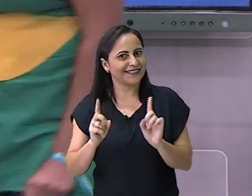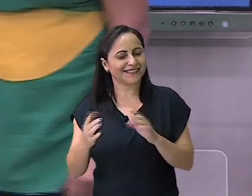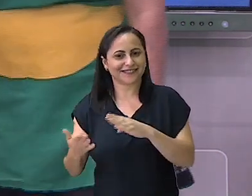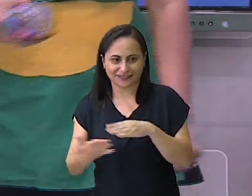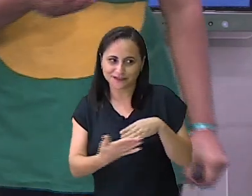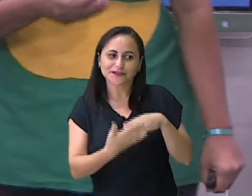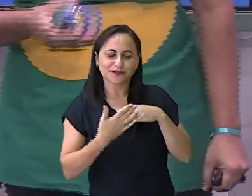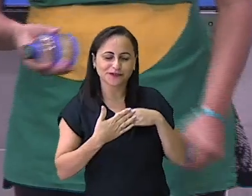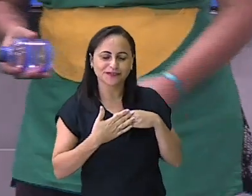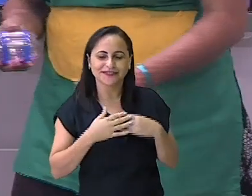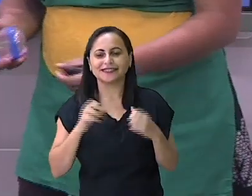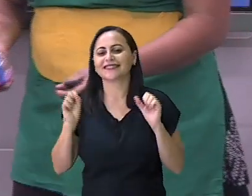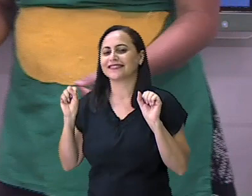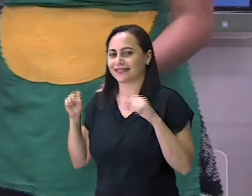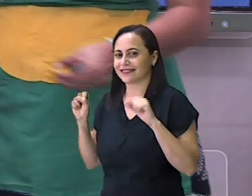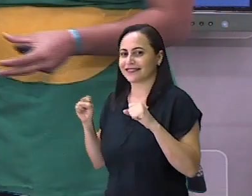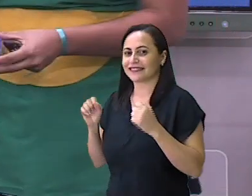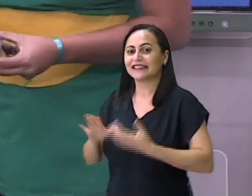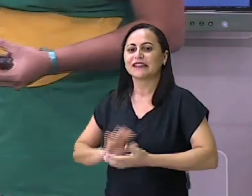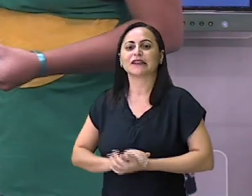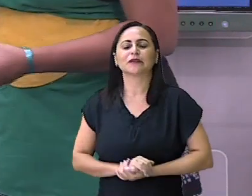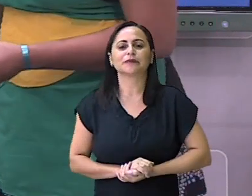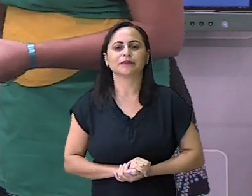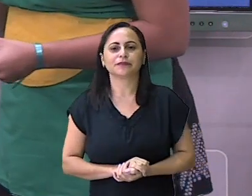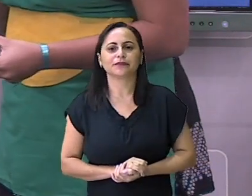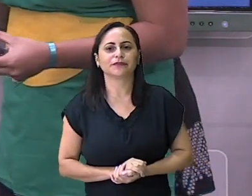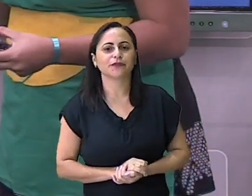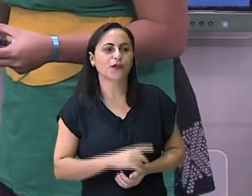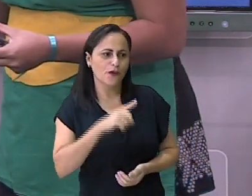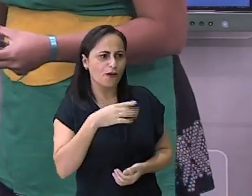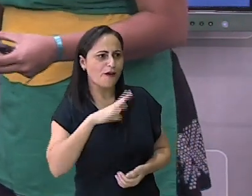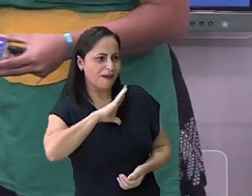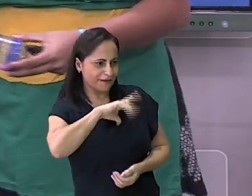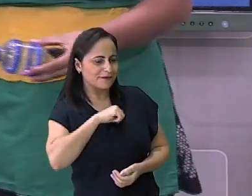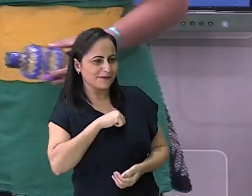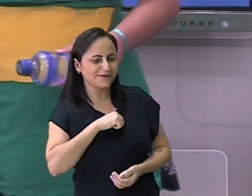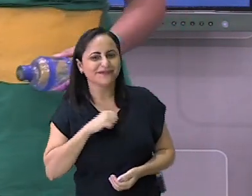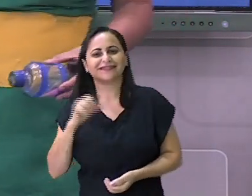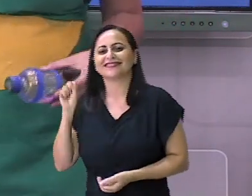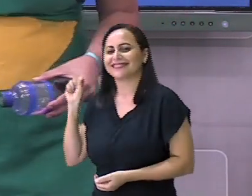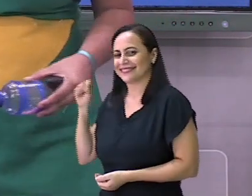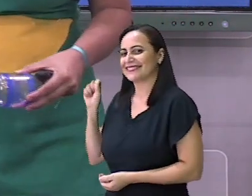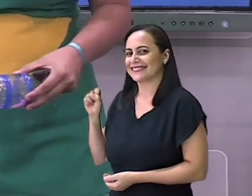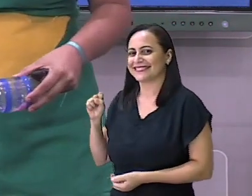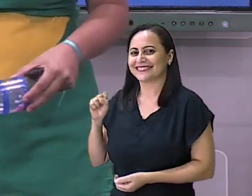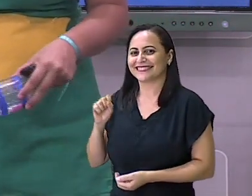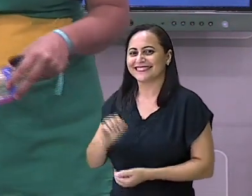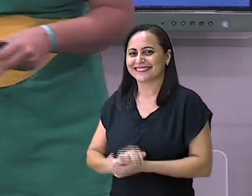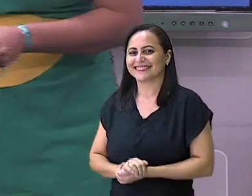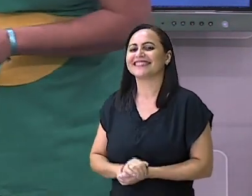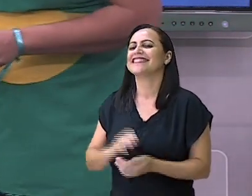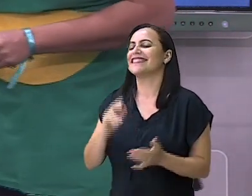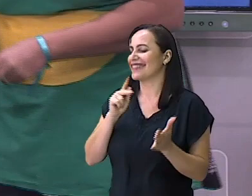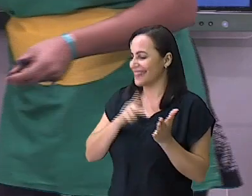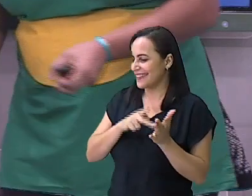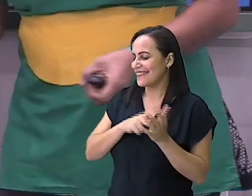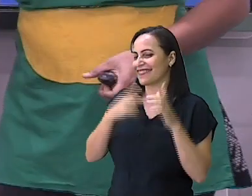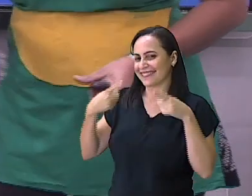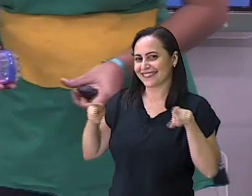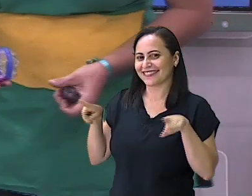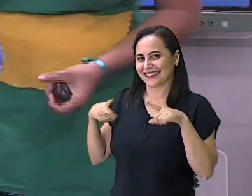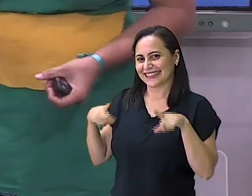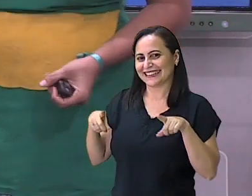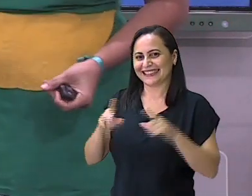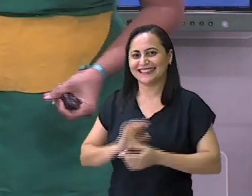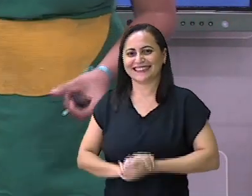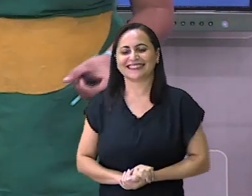ajuda. Ajudo, vamos, então, lá, vamos criançada. Lá. Você me ama? Demais. Então, a música é verdadeira.